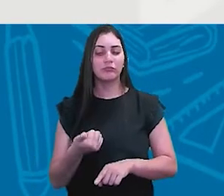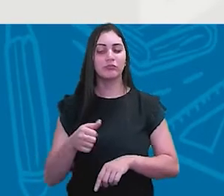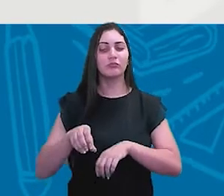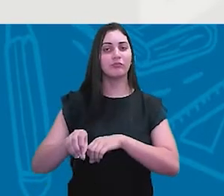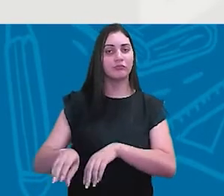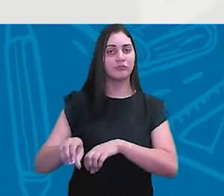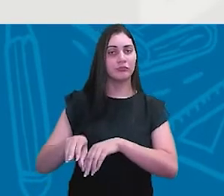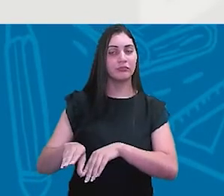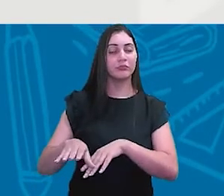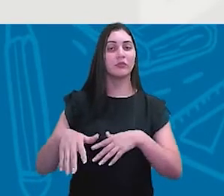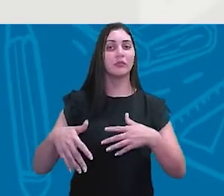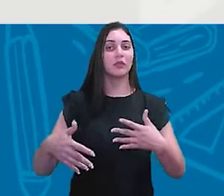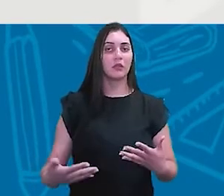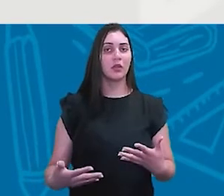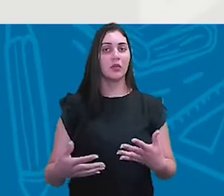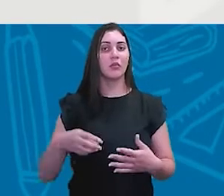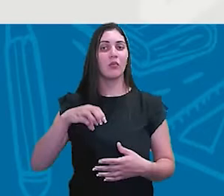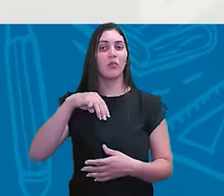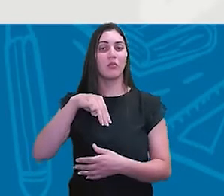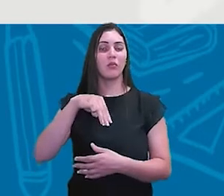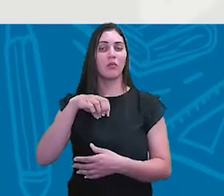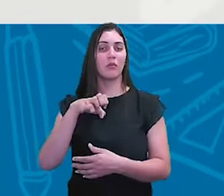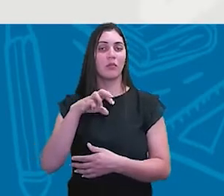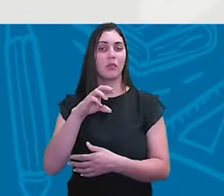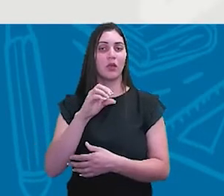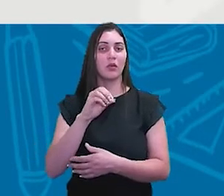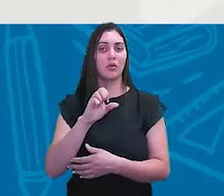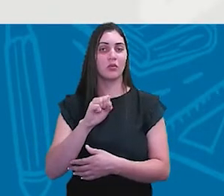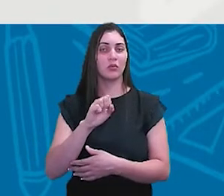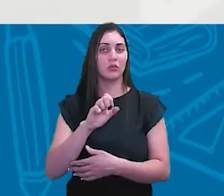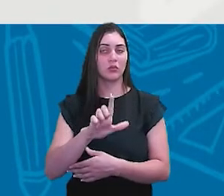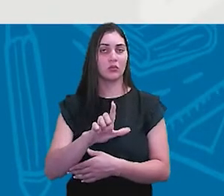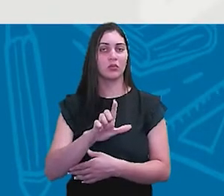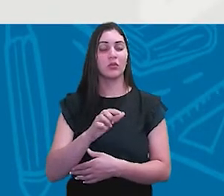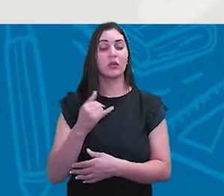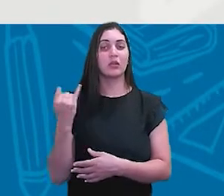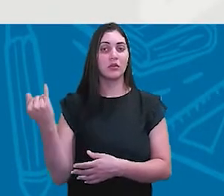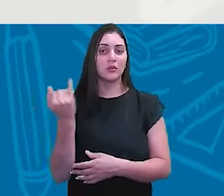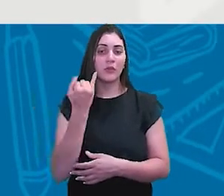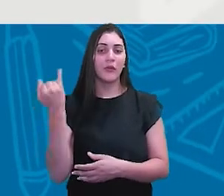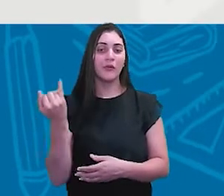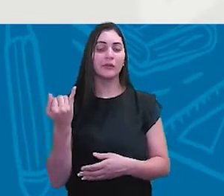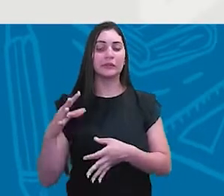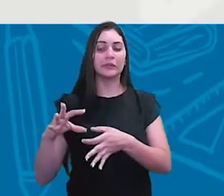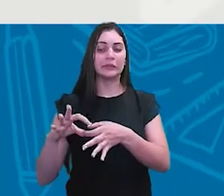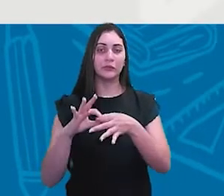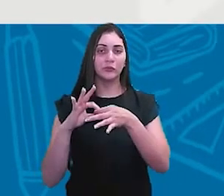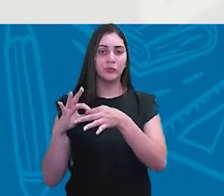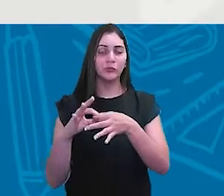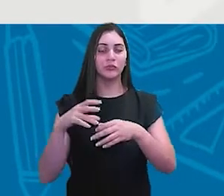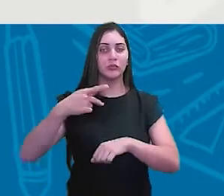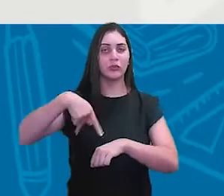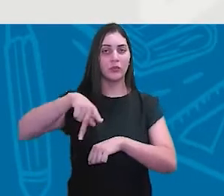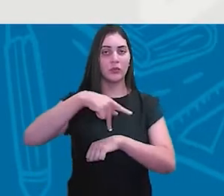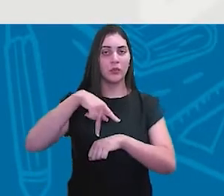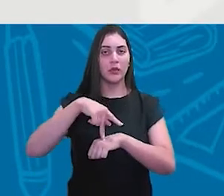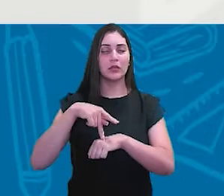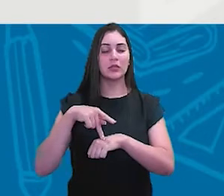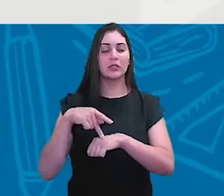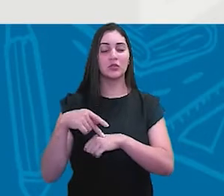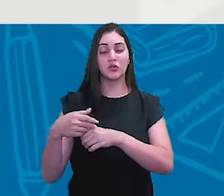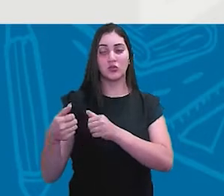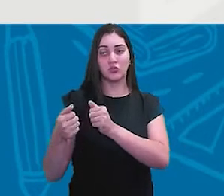Então, o Mercosul ele é muito importante porque ele une países, né, aqui, os nossos